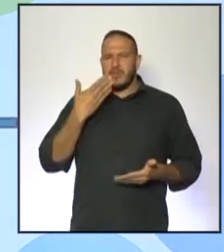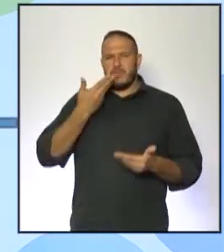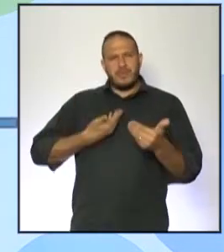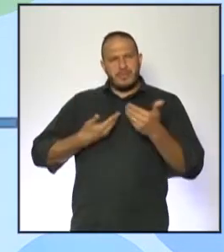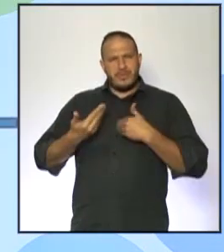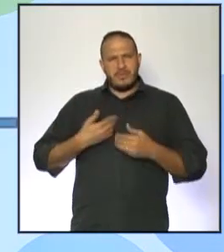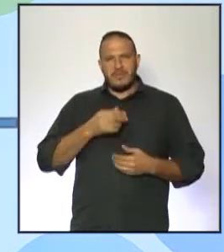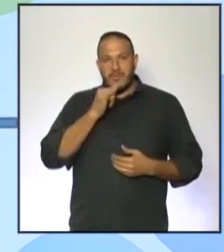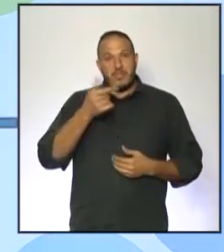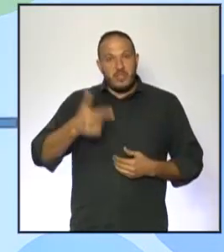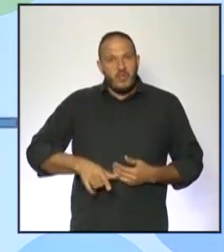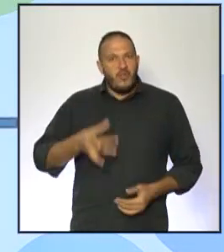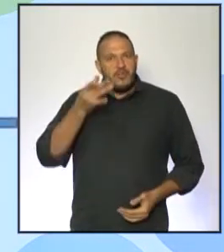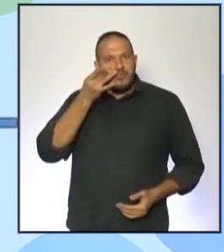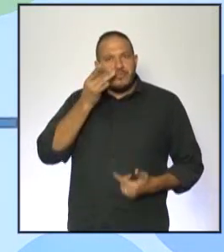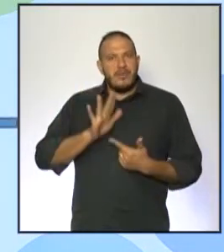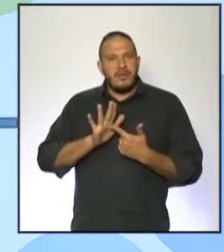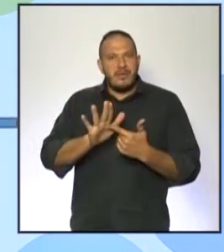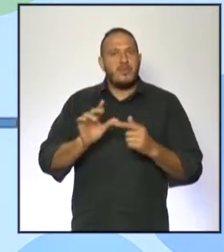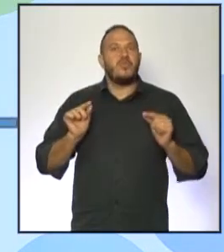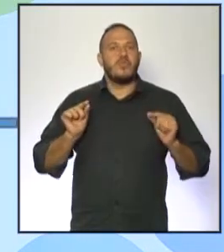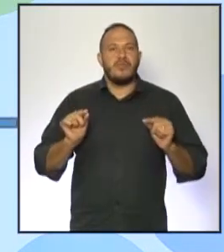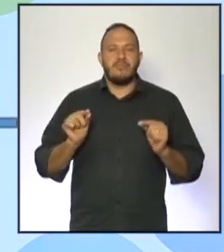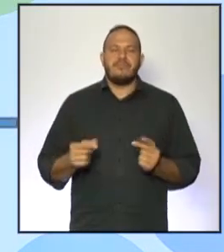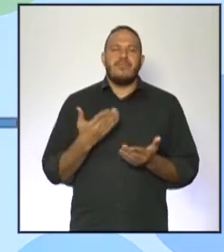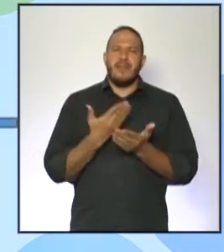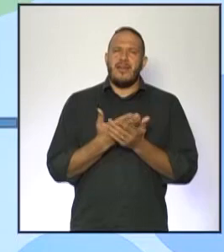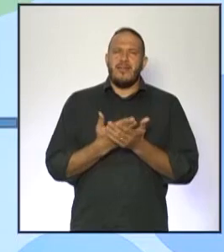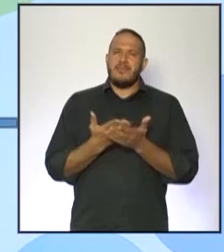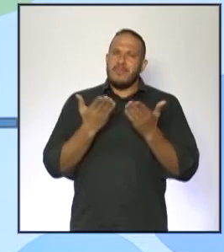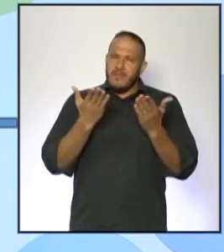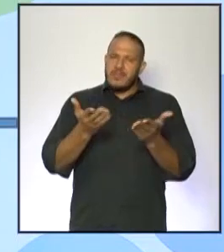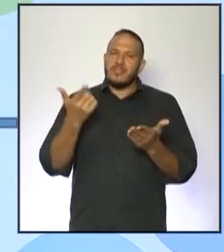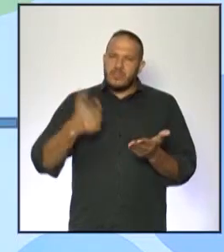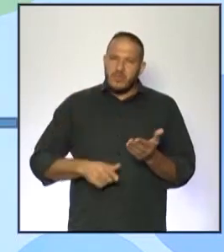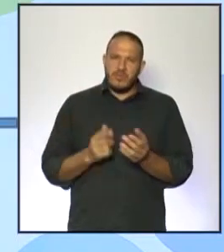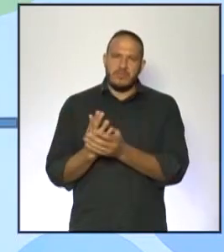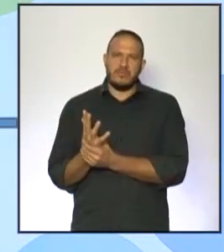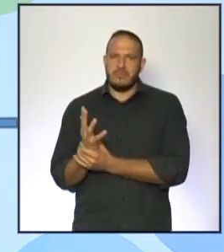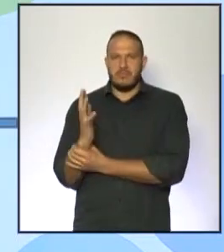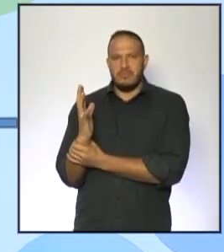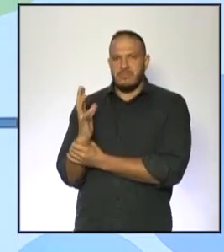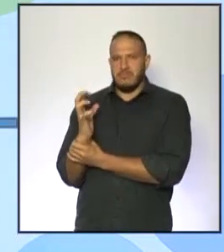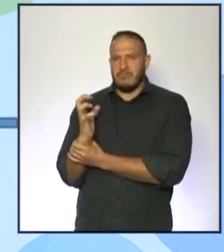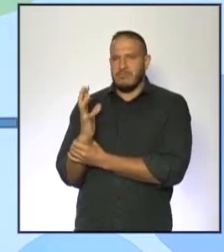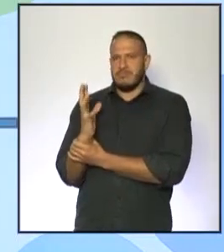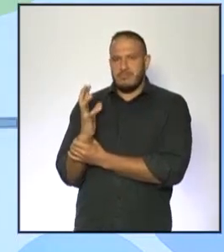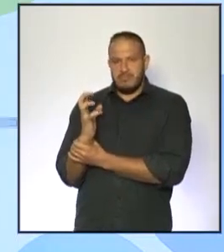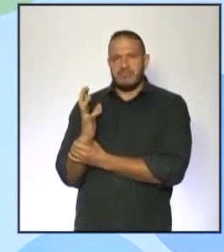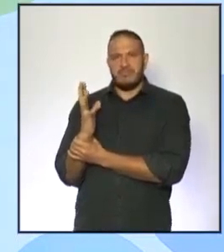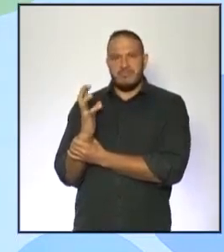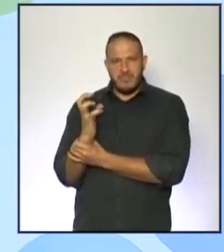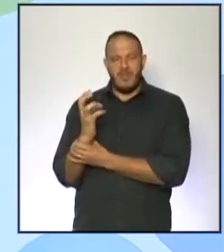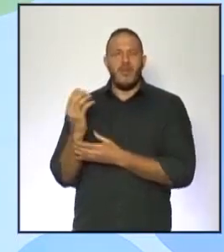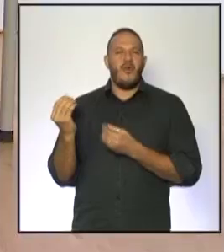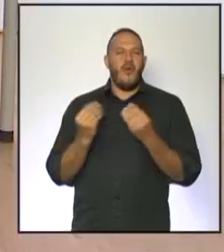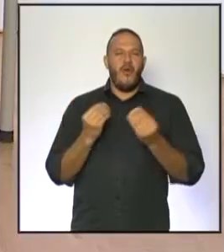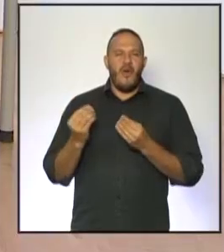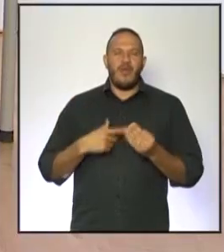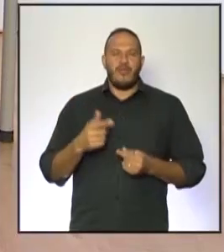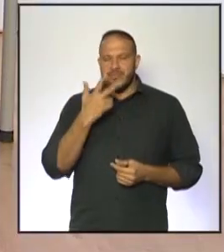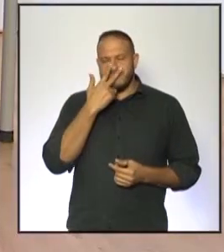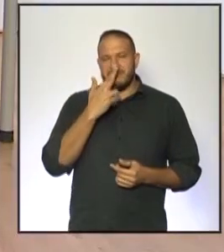reprisar, fazer ao vivo aqui, uma aula para você construir uma mão mecânica, que funciona como se fosse uma mão